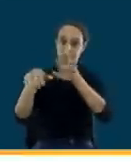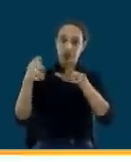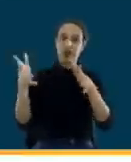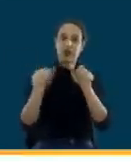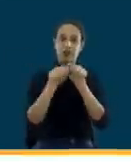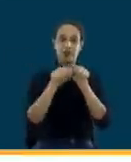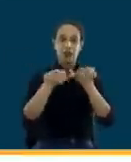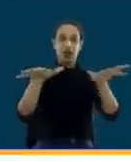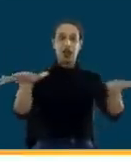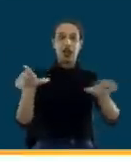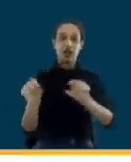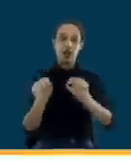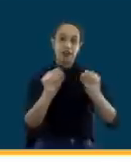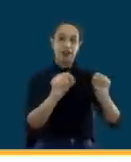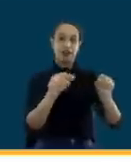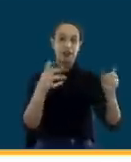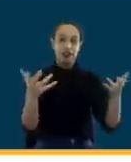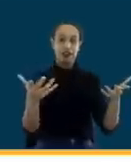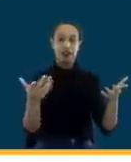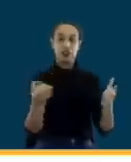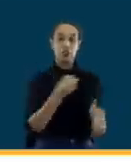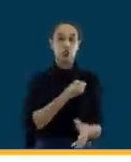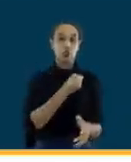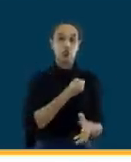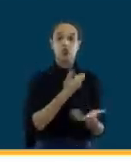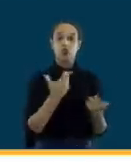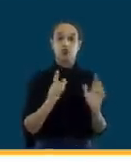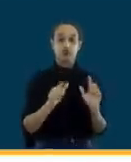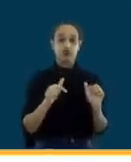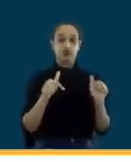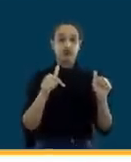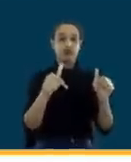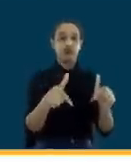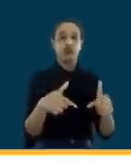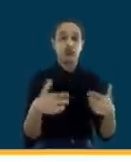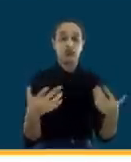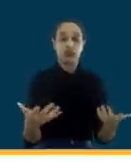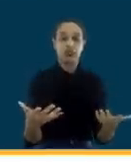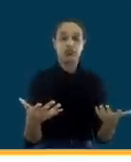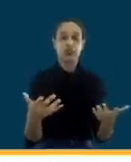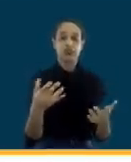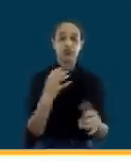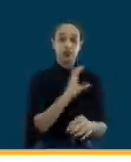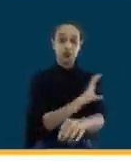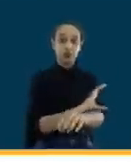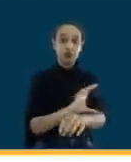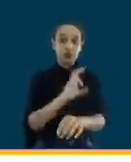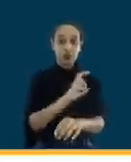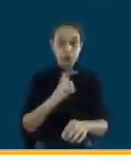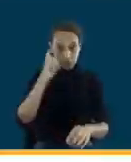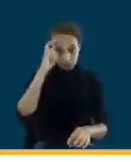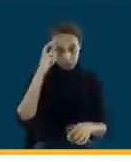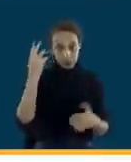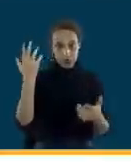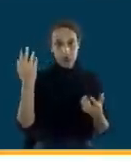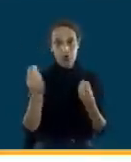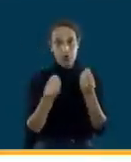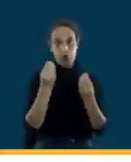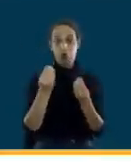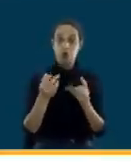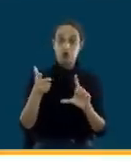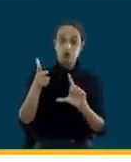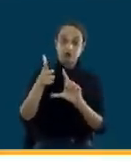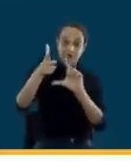essa quantidade imensa de ações do campo da ação cultural via virtual,